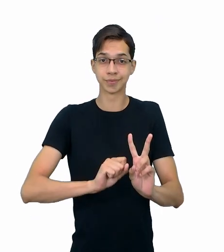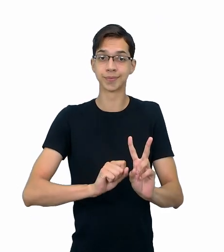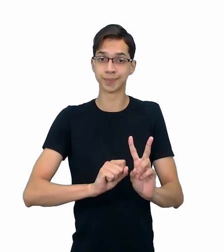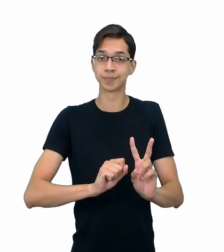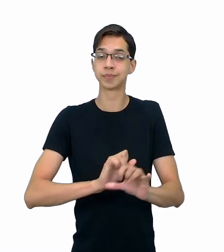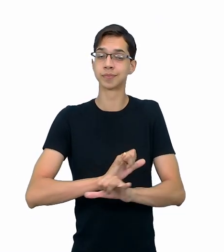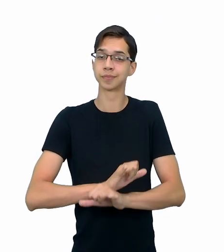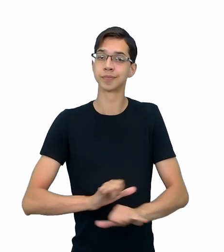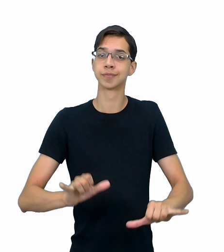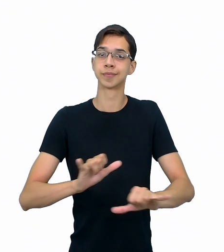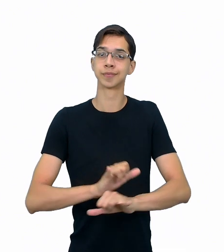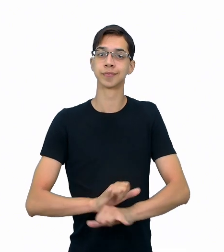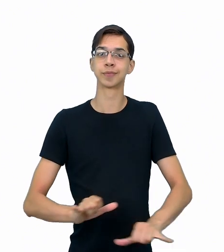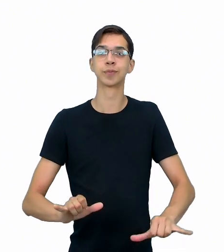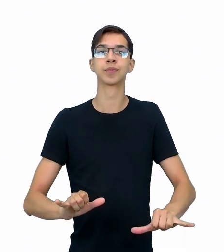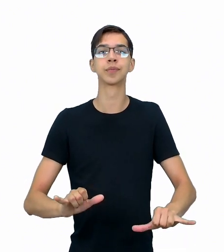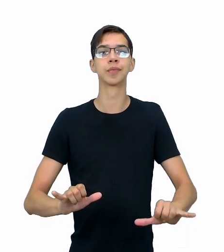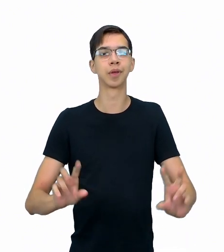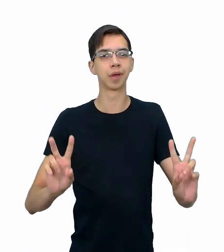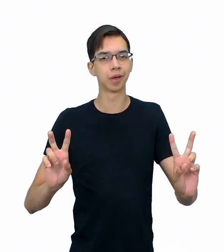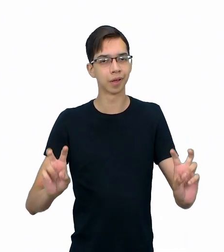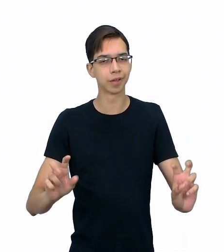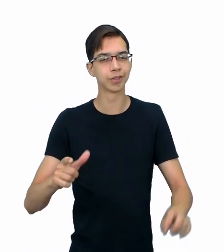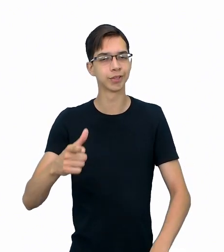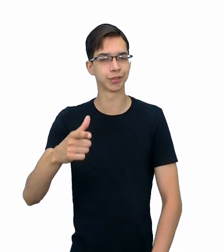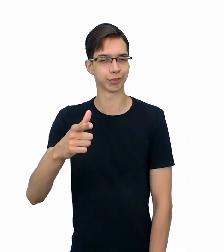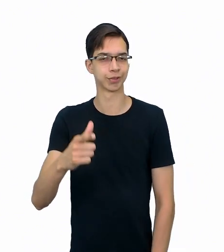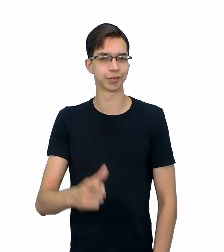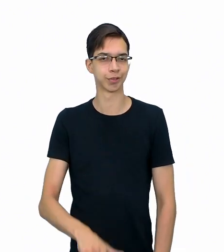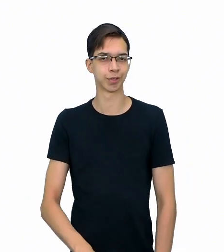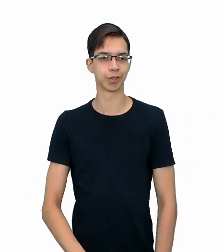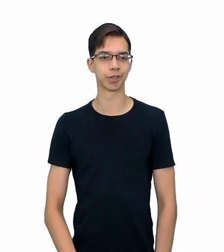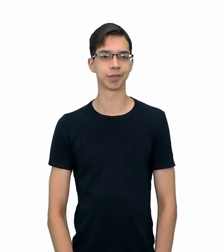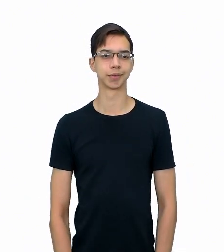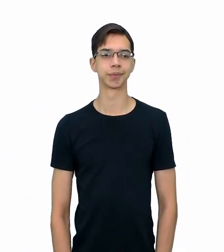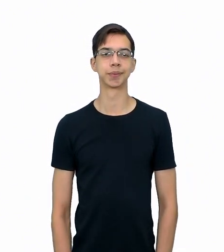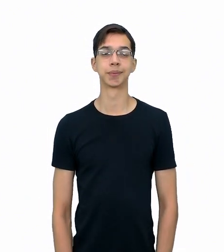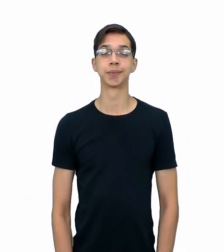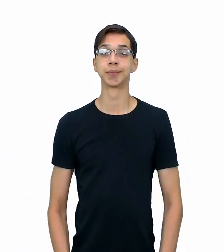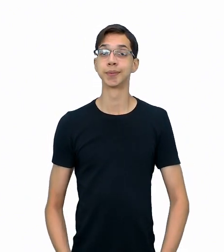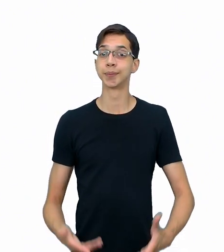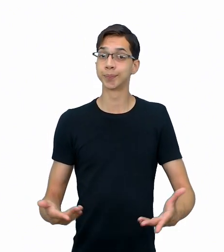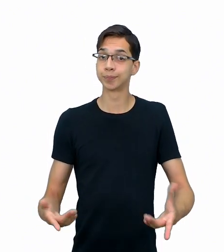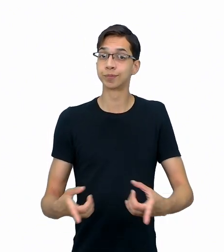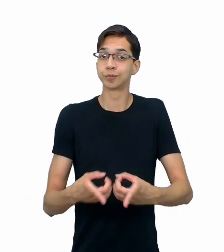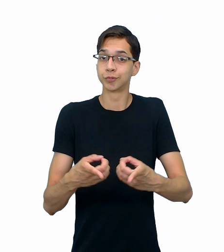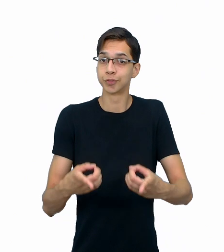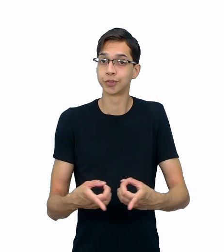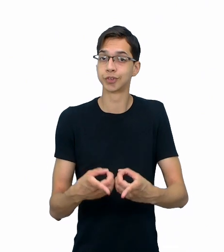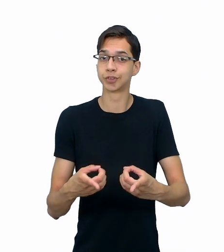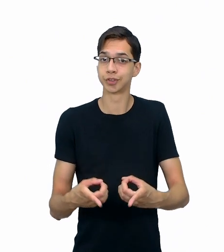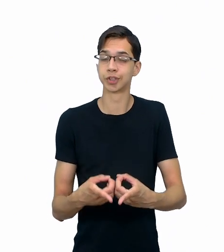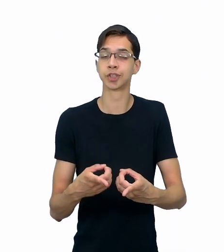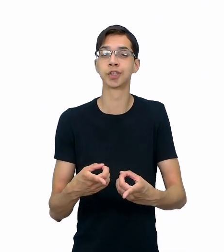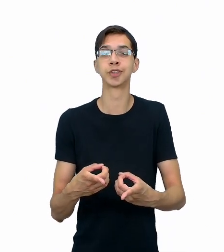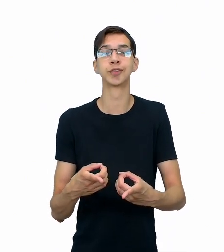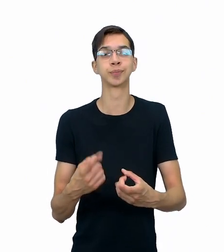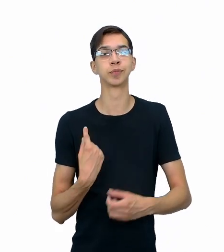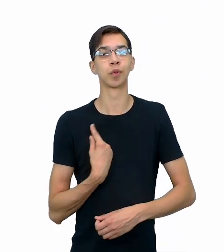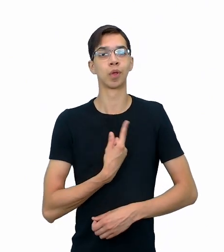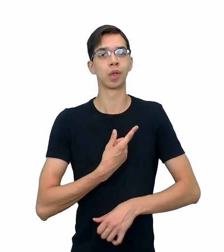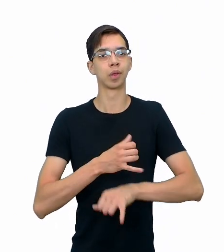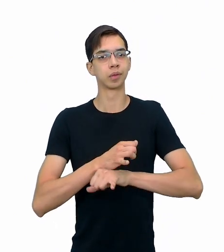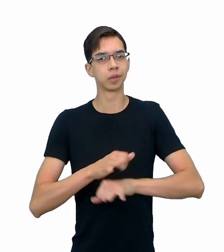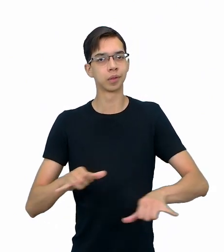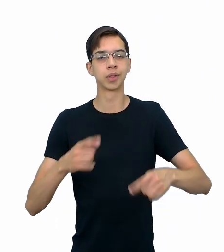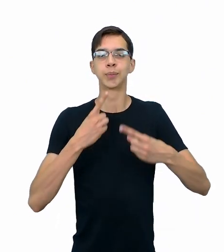Então, nós temos aí as sequências didáticas em que nós tratamos, né? E nós falamos